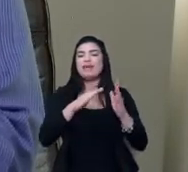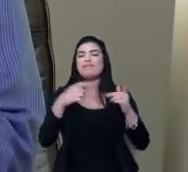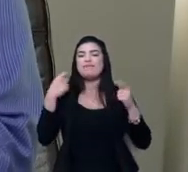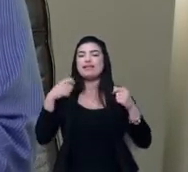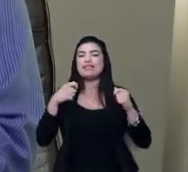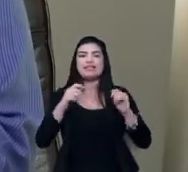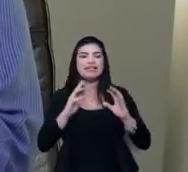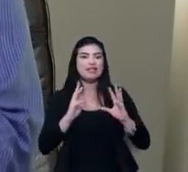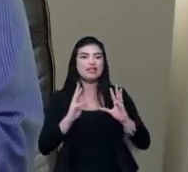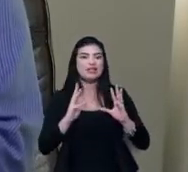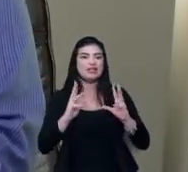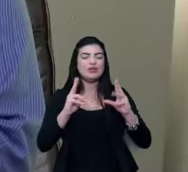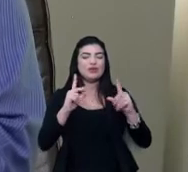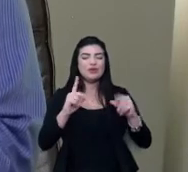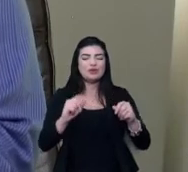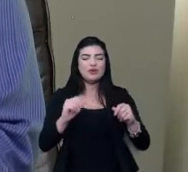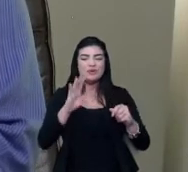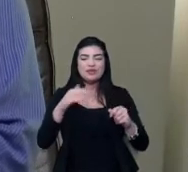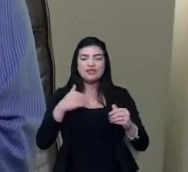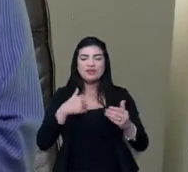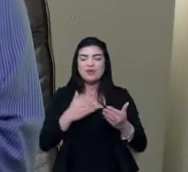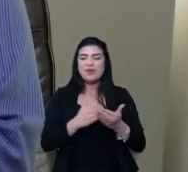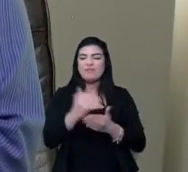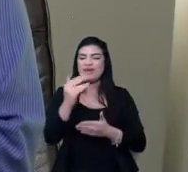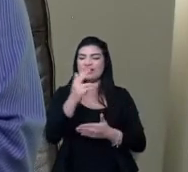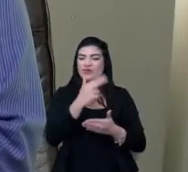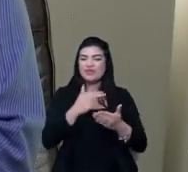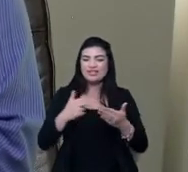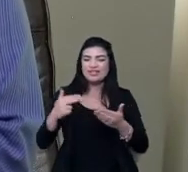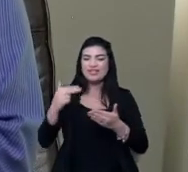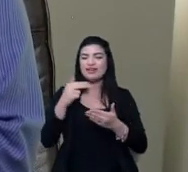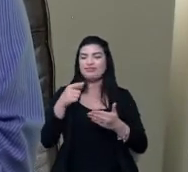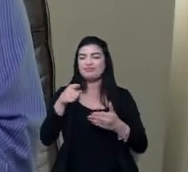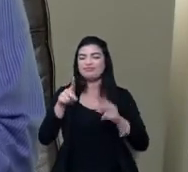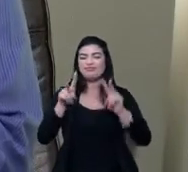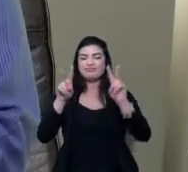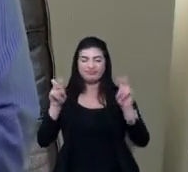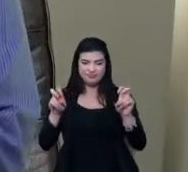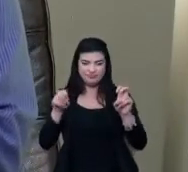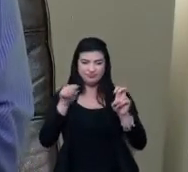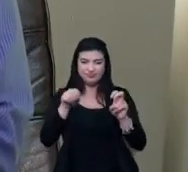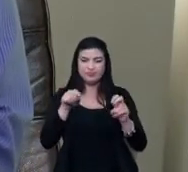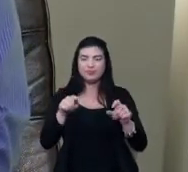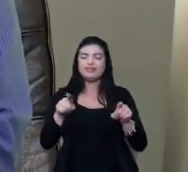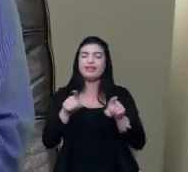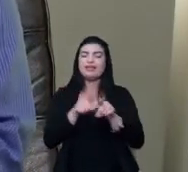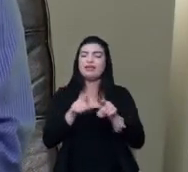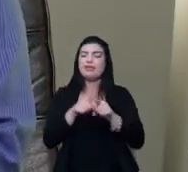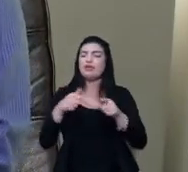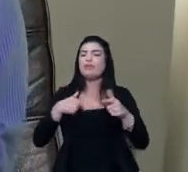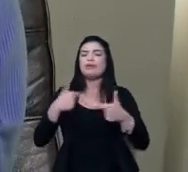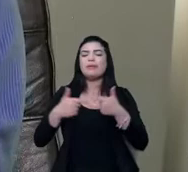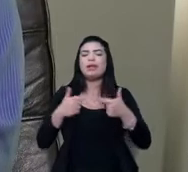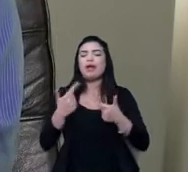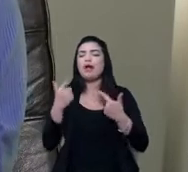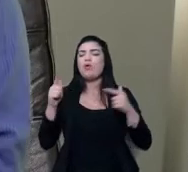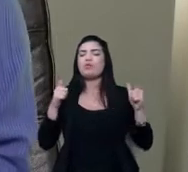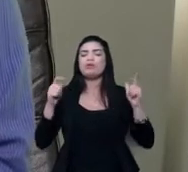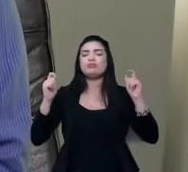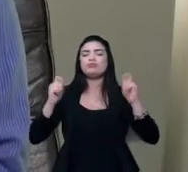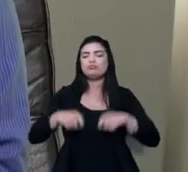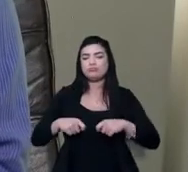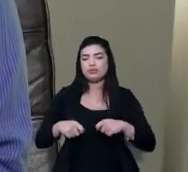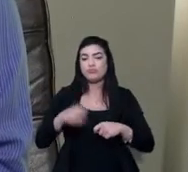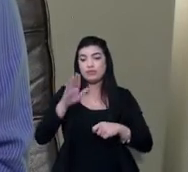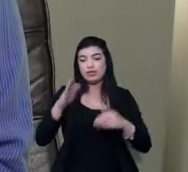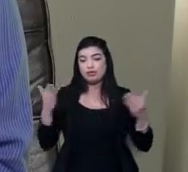eu gosto de partir do desenho sempre e para trabalhar depois outras possibilidades. Agora, eu estou